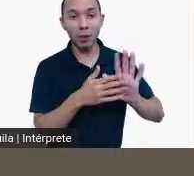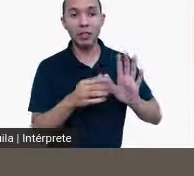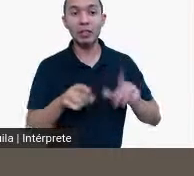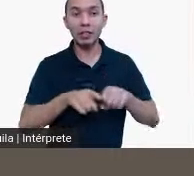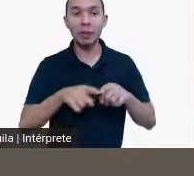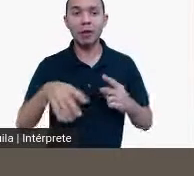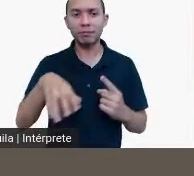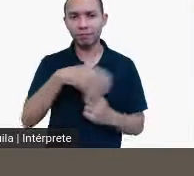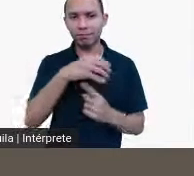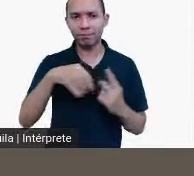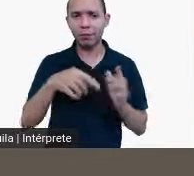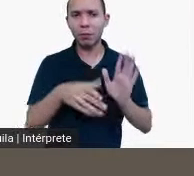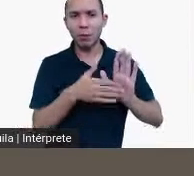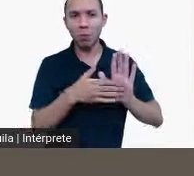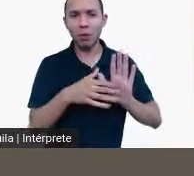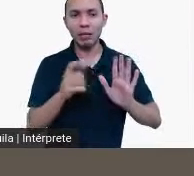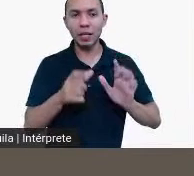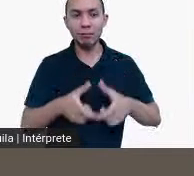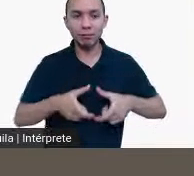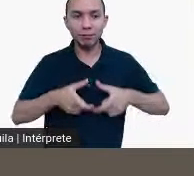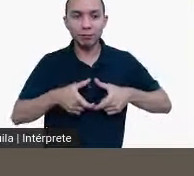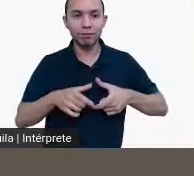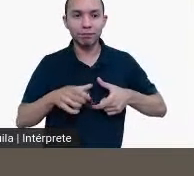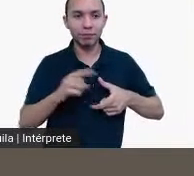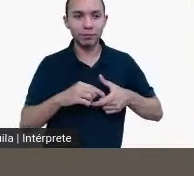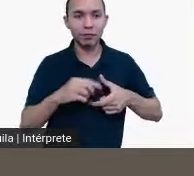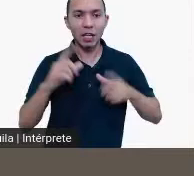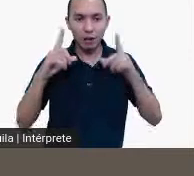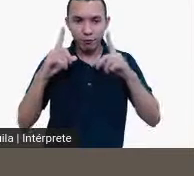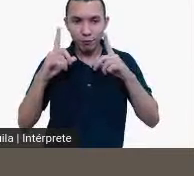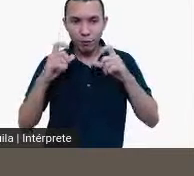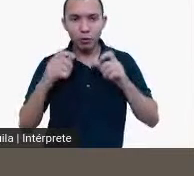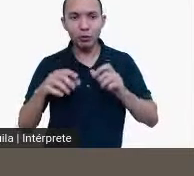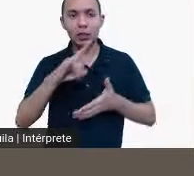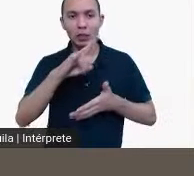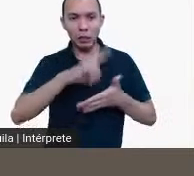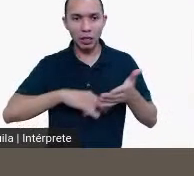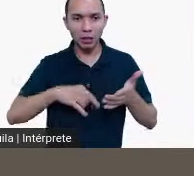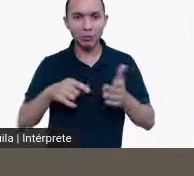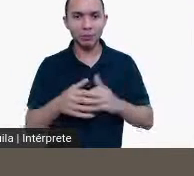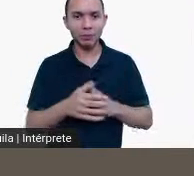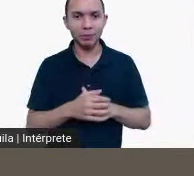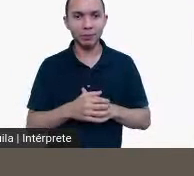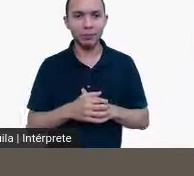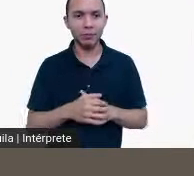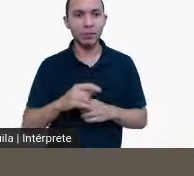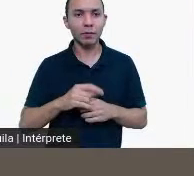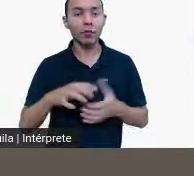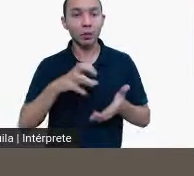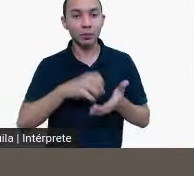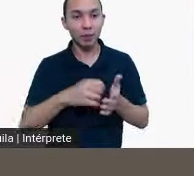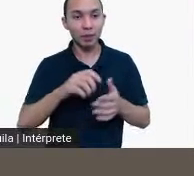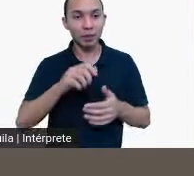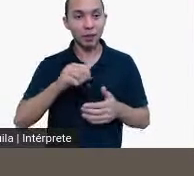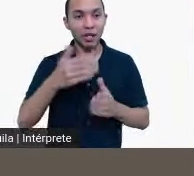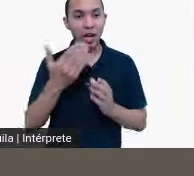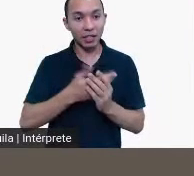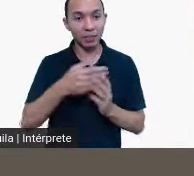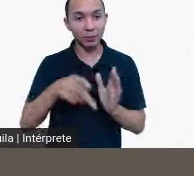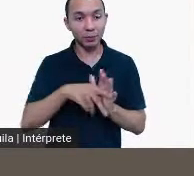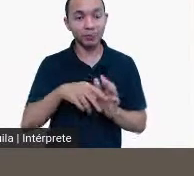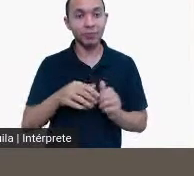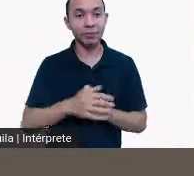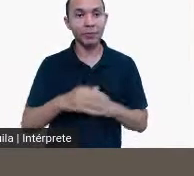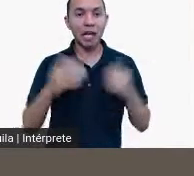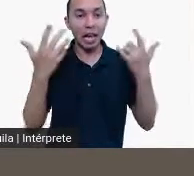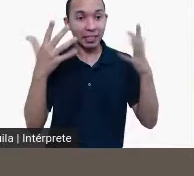que essa medalha, é uma fotografia tirada da documentação depositada no Arquivo Nacional do Vítor Brecheret, para a celebração